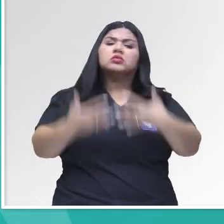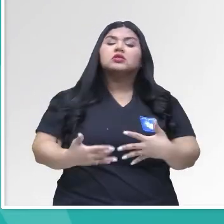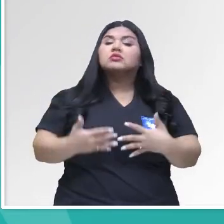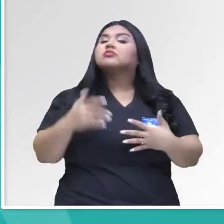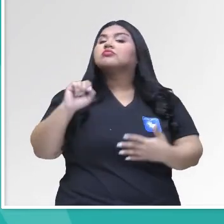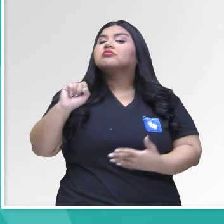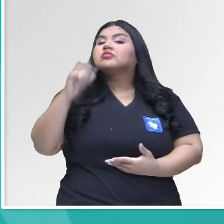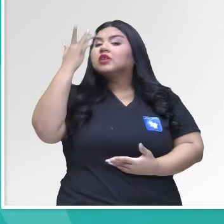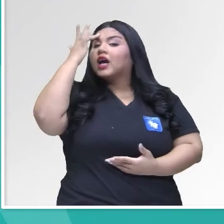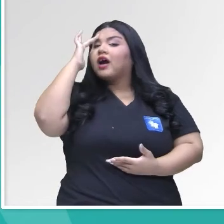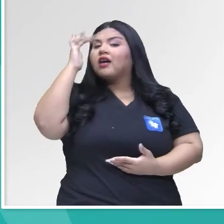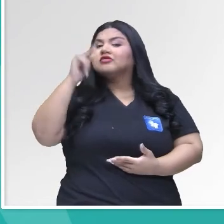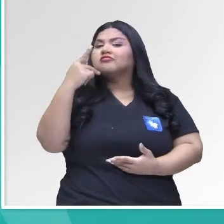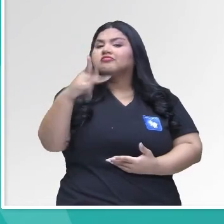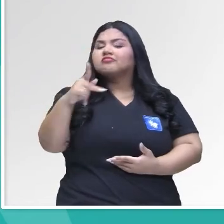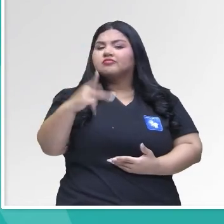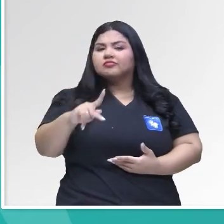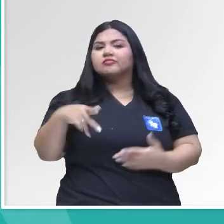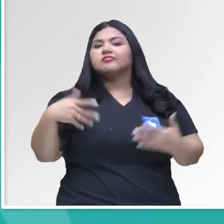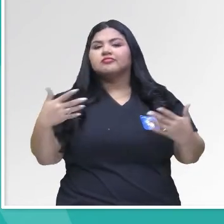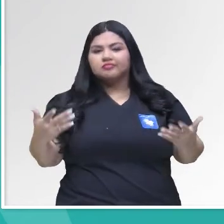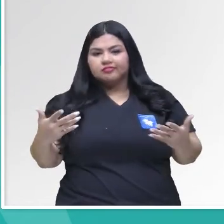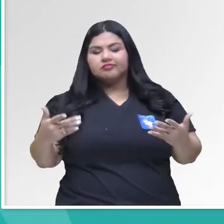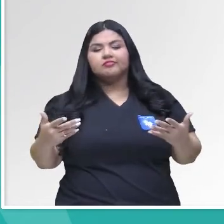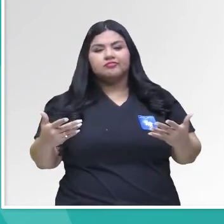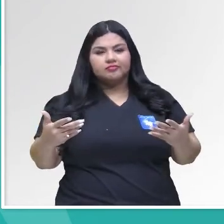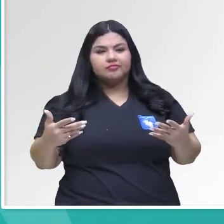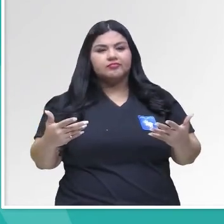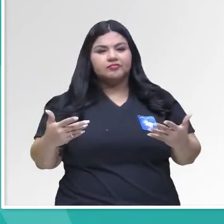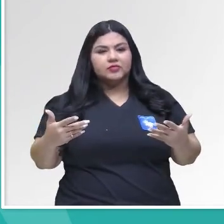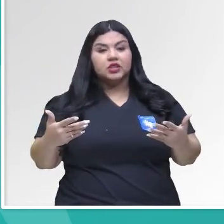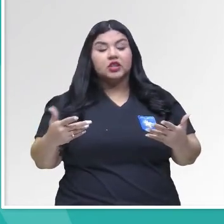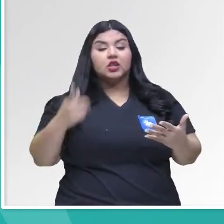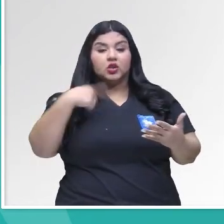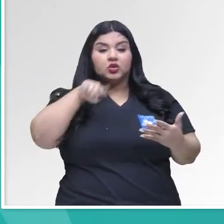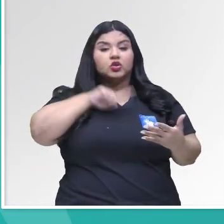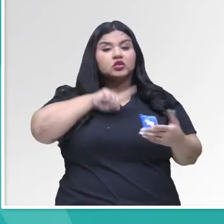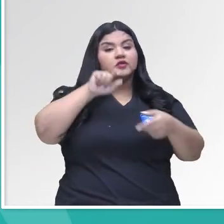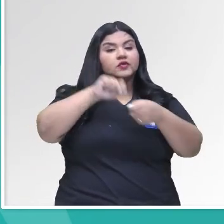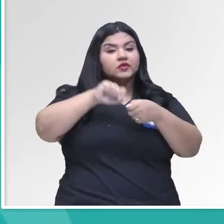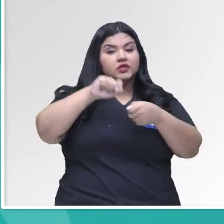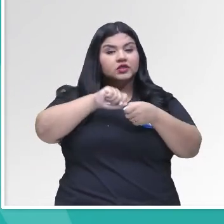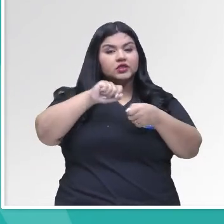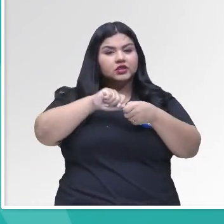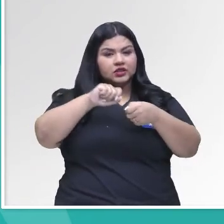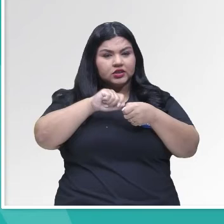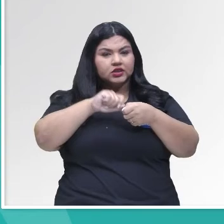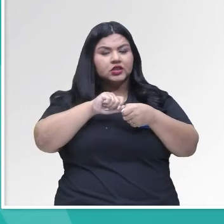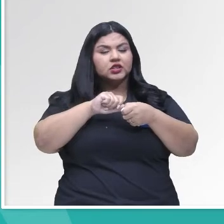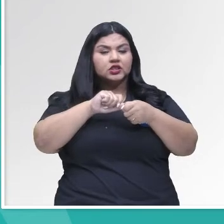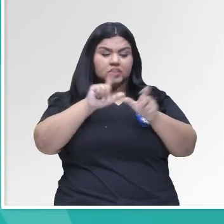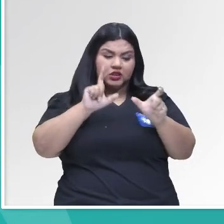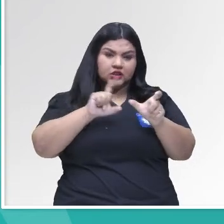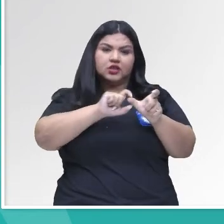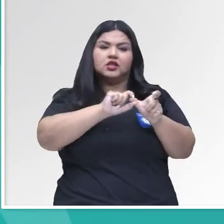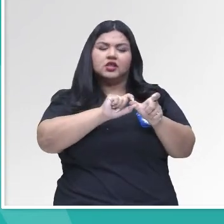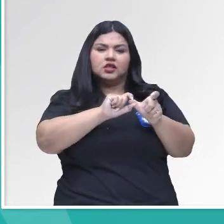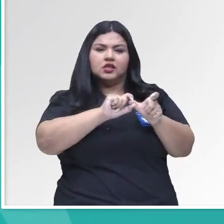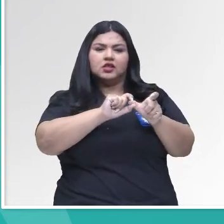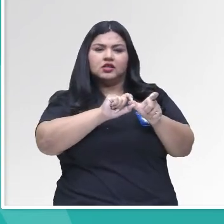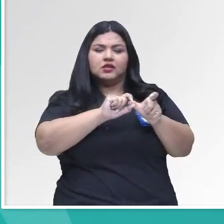acha? Pois é, meu amado. Quando nós fazemos uso das conjunções,